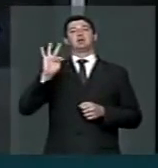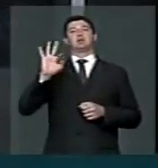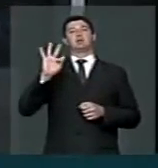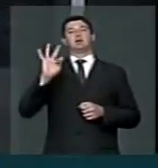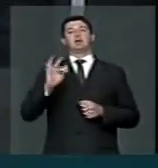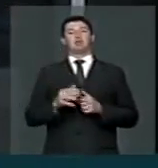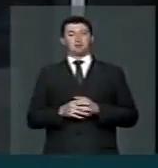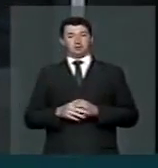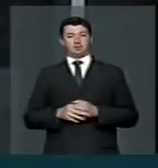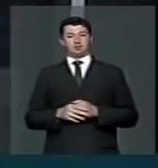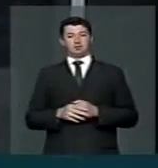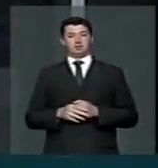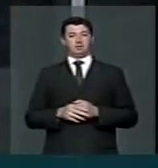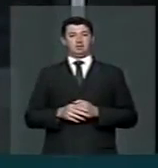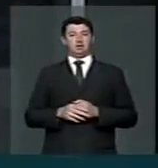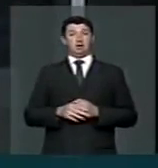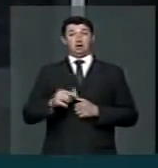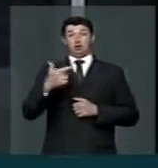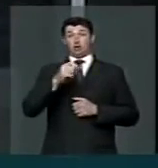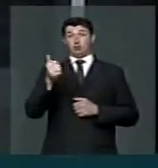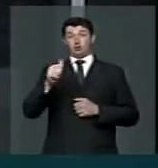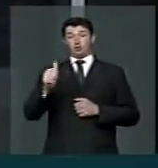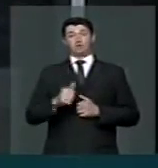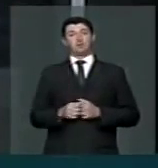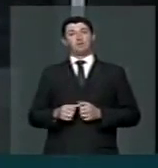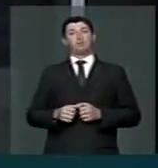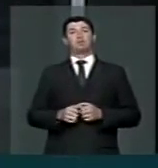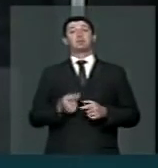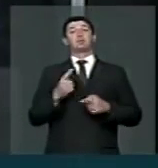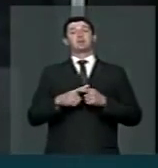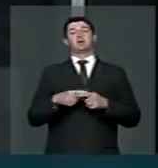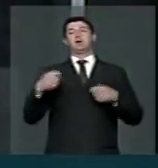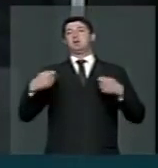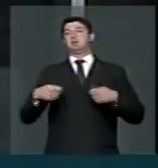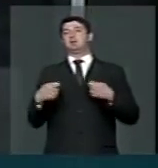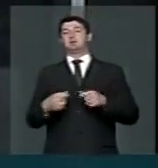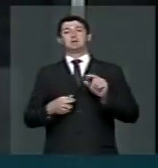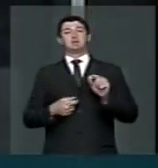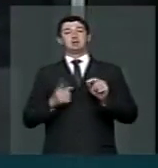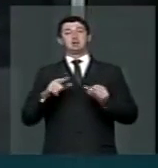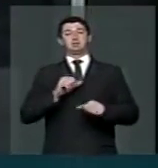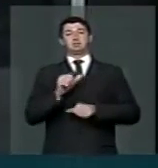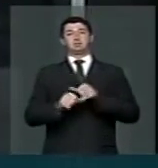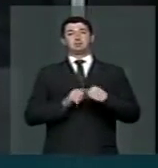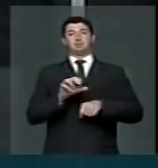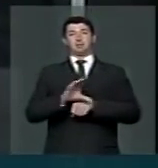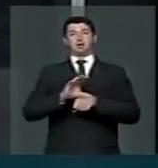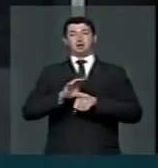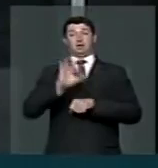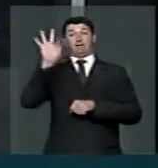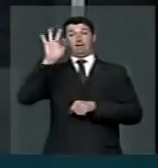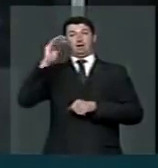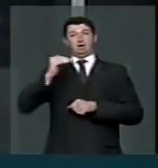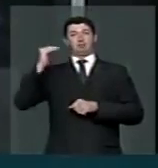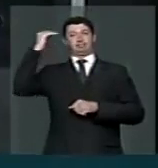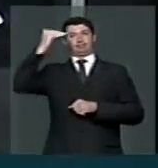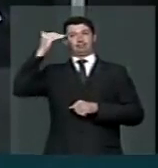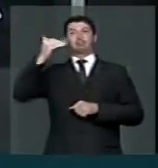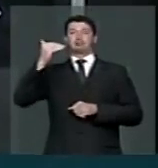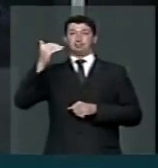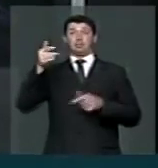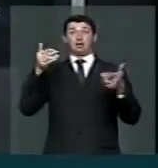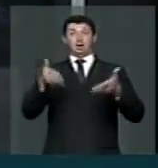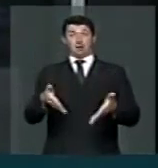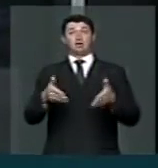Tribunal Federal em 2011, por depender de alteração na Constituição Federal. E é essa